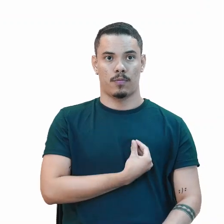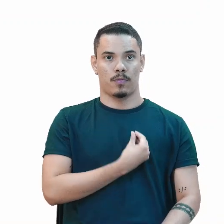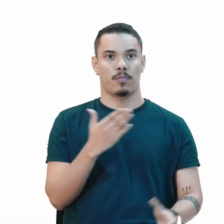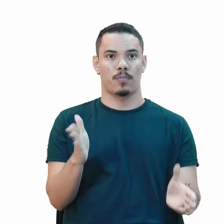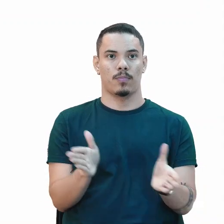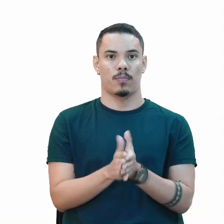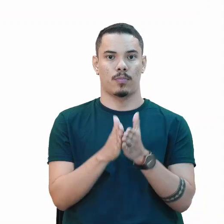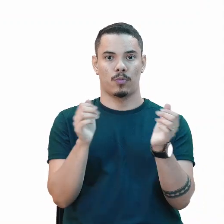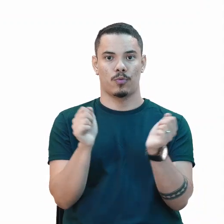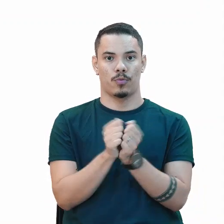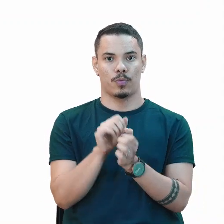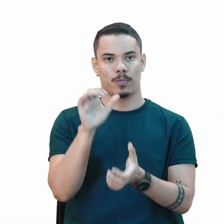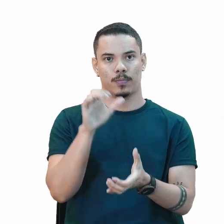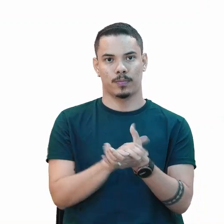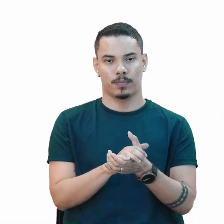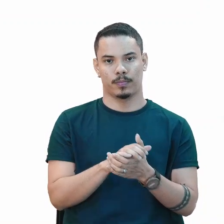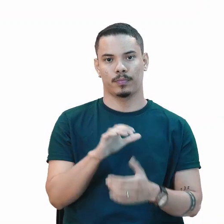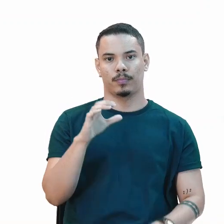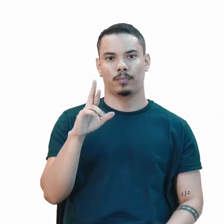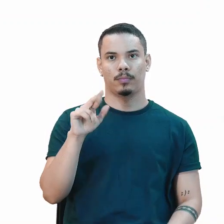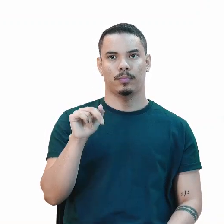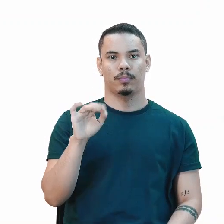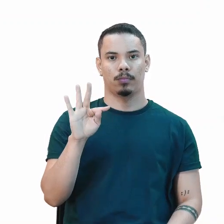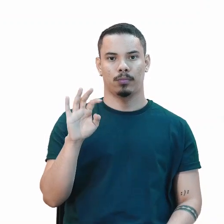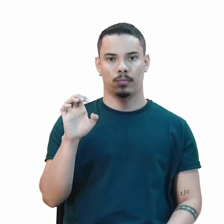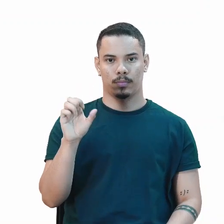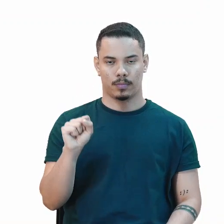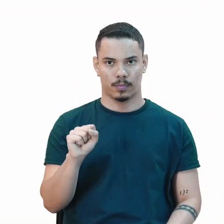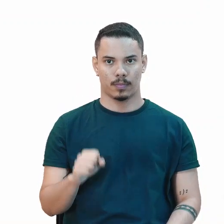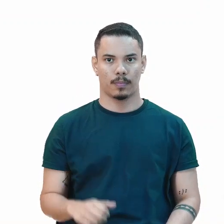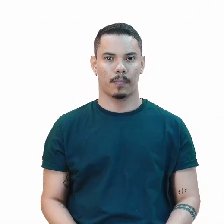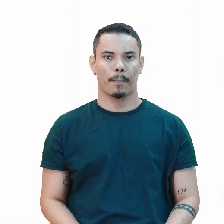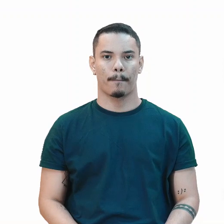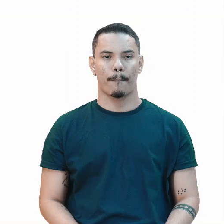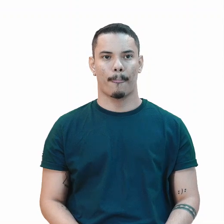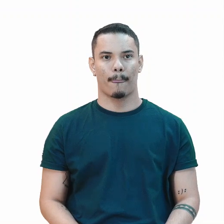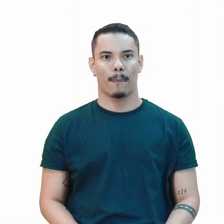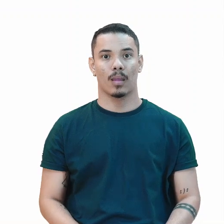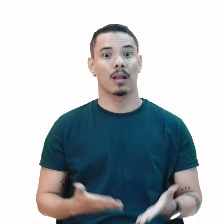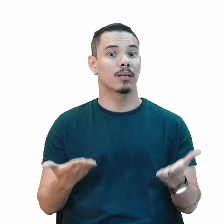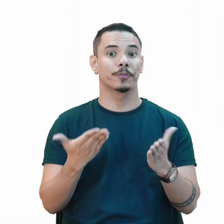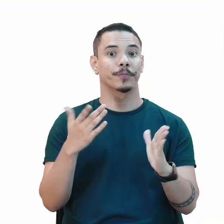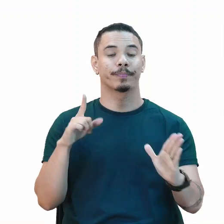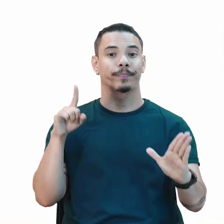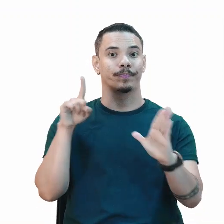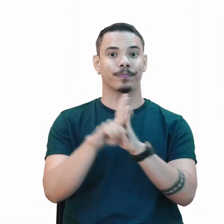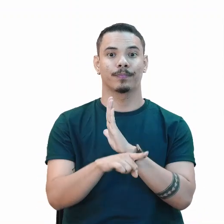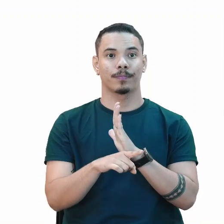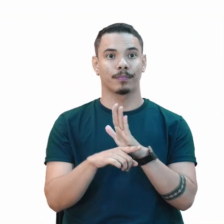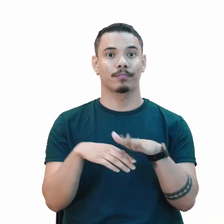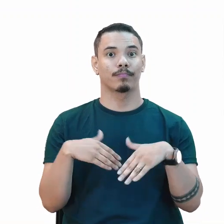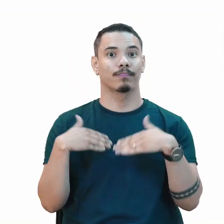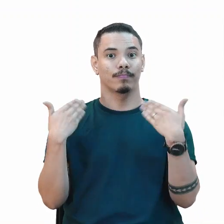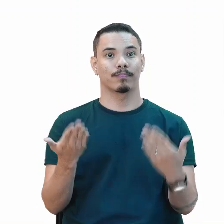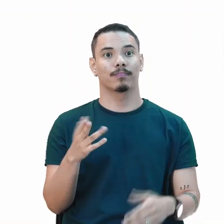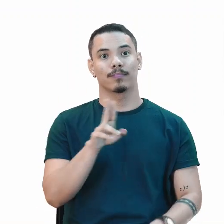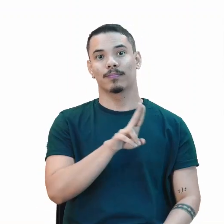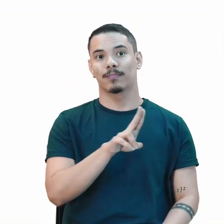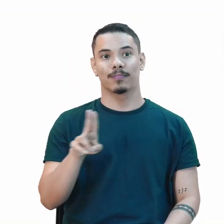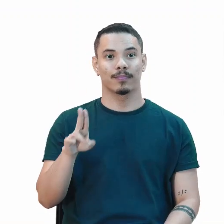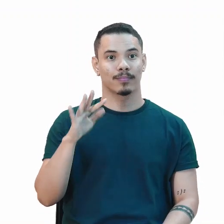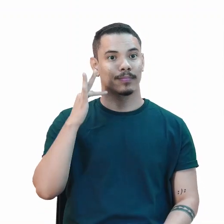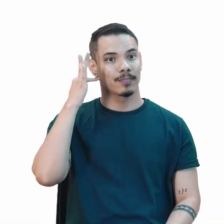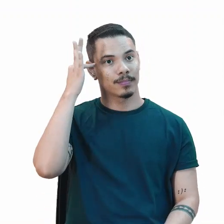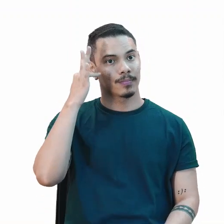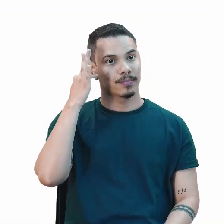com o marido Crates. E a pergunta é: qual o nome da filósofa